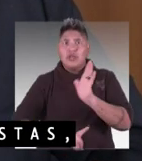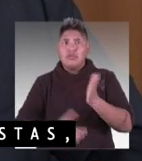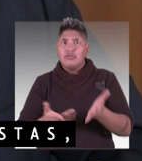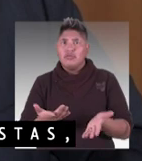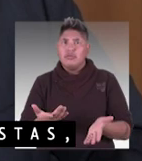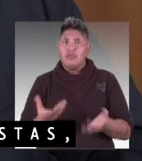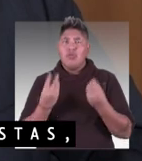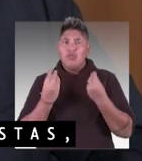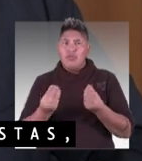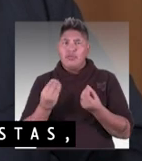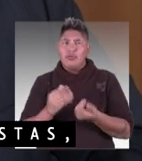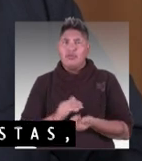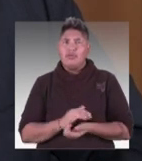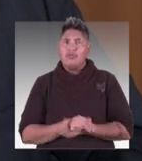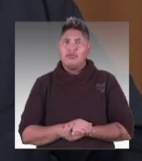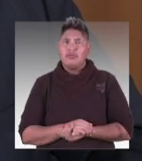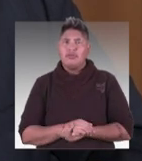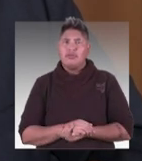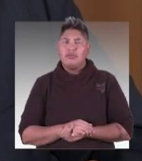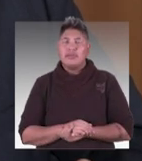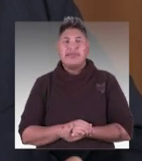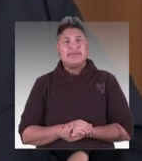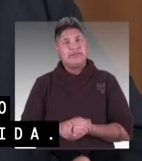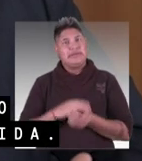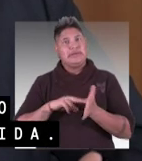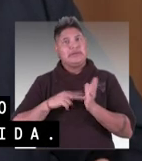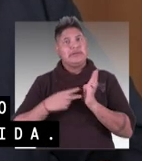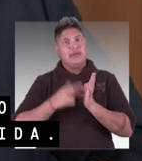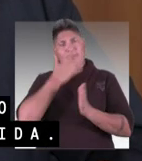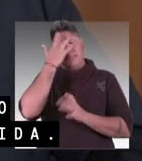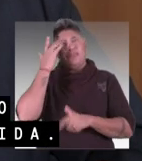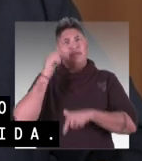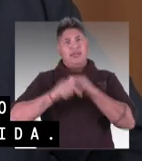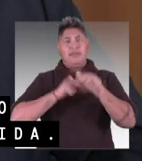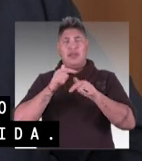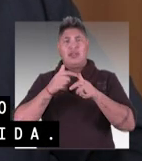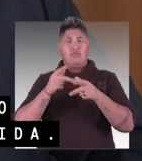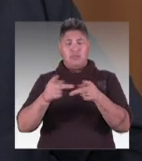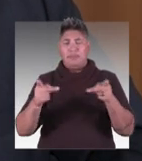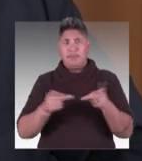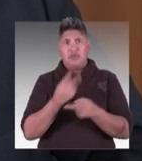trabalhistas. Ou seja, a pessoa trabalhando por um prato de comida.